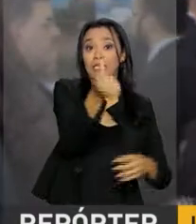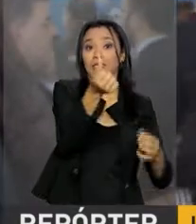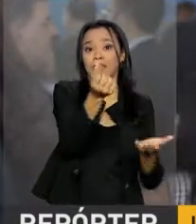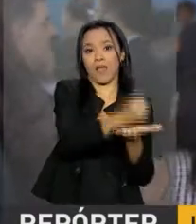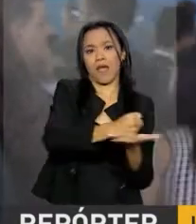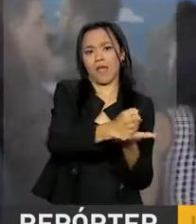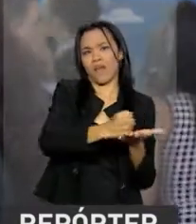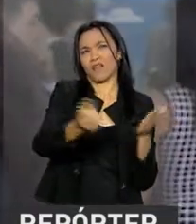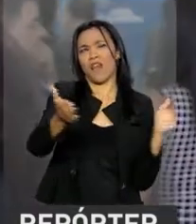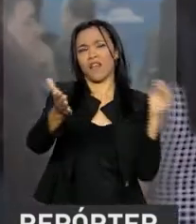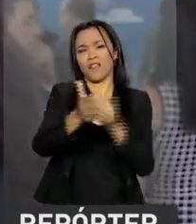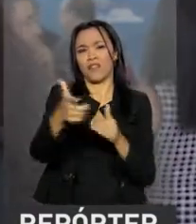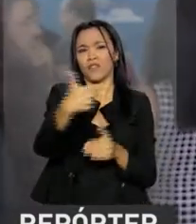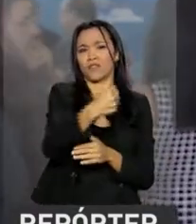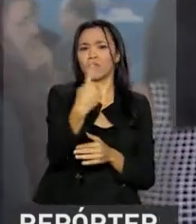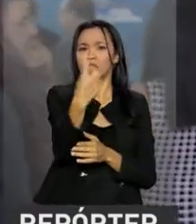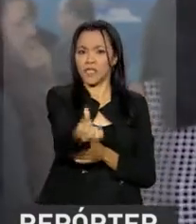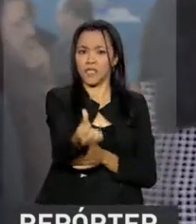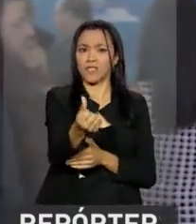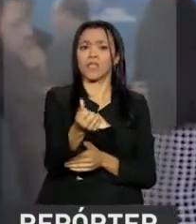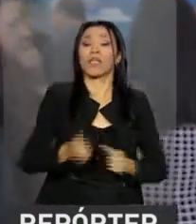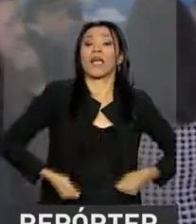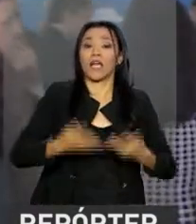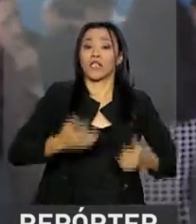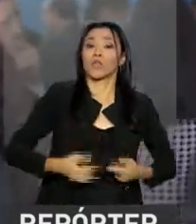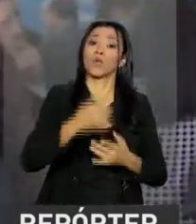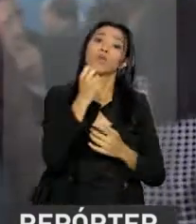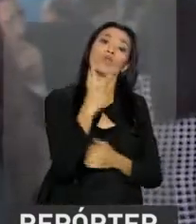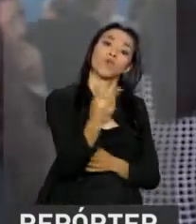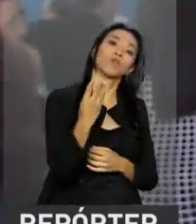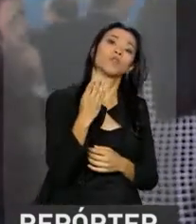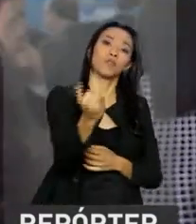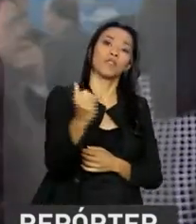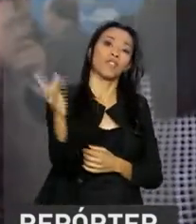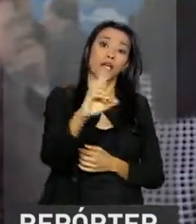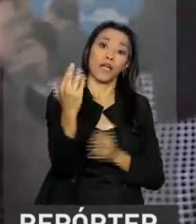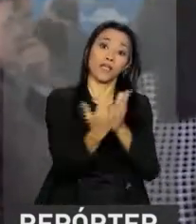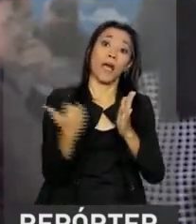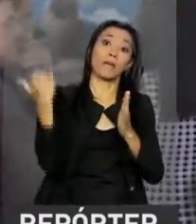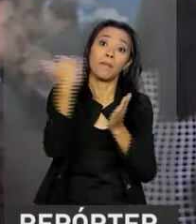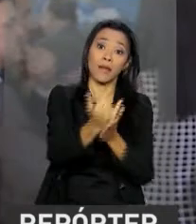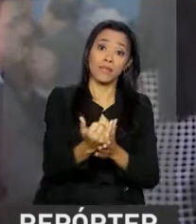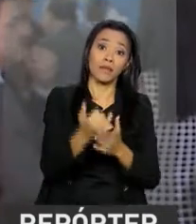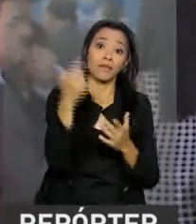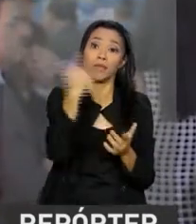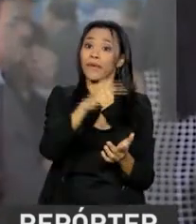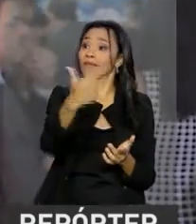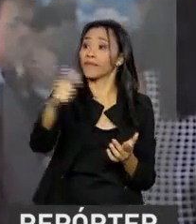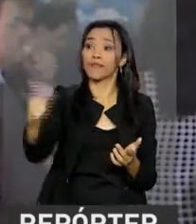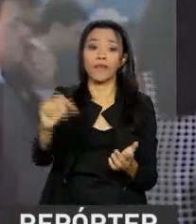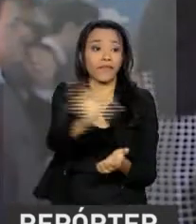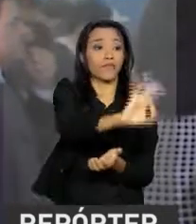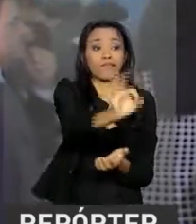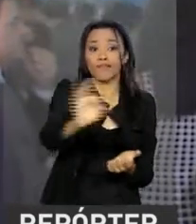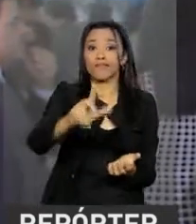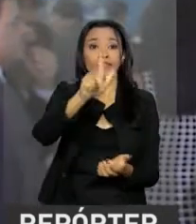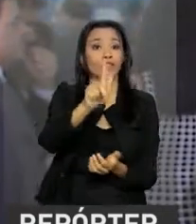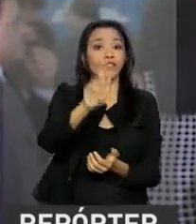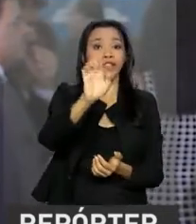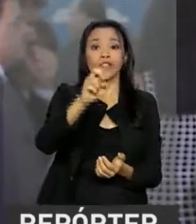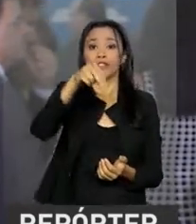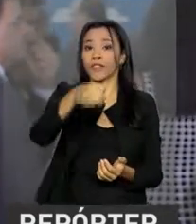até 2016 o ministério gastou 2 bilhões de reais a mais pelo fato de não terem havido genéricos assim que